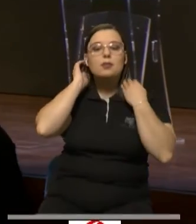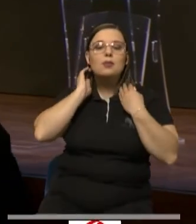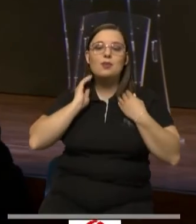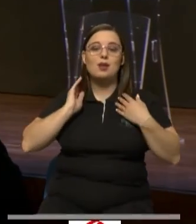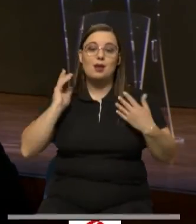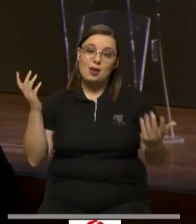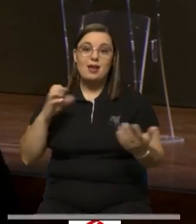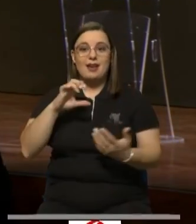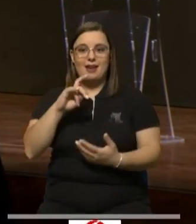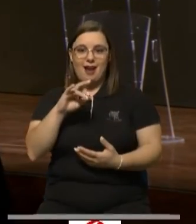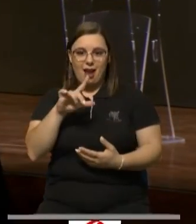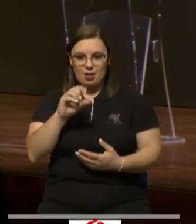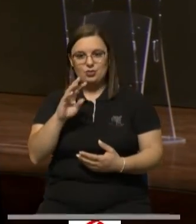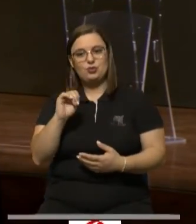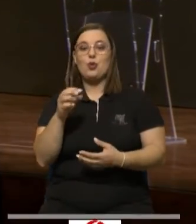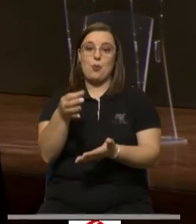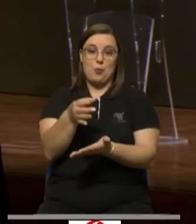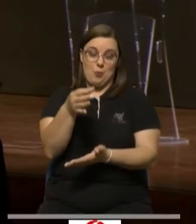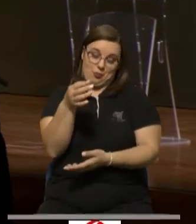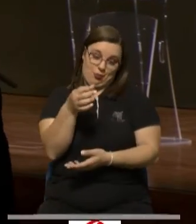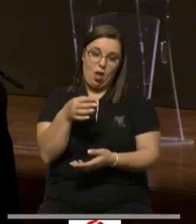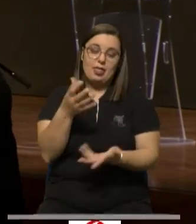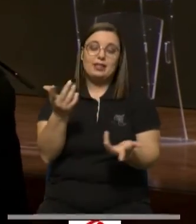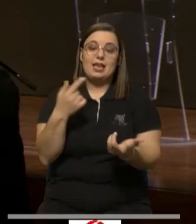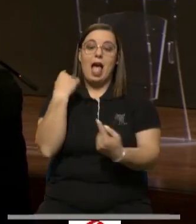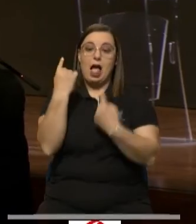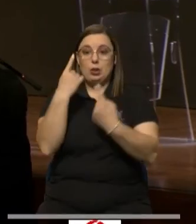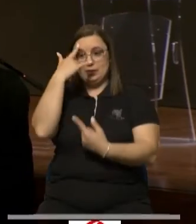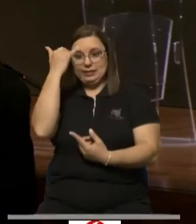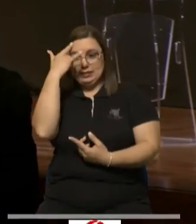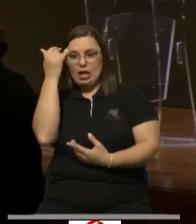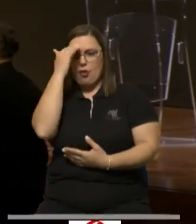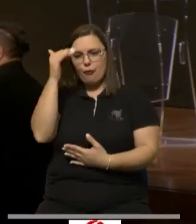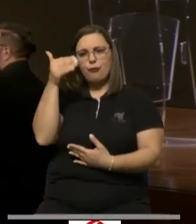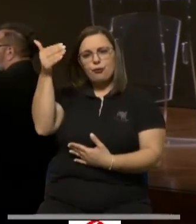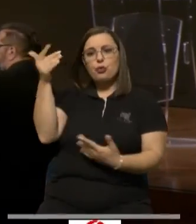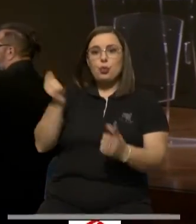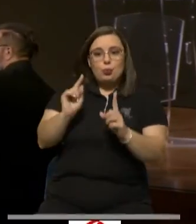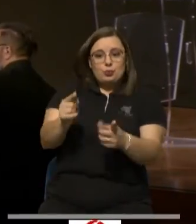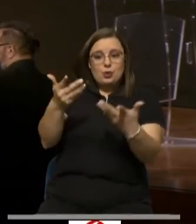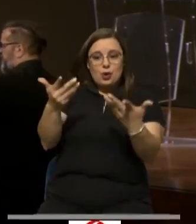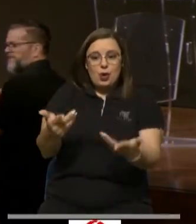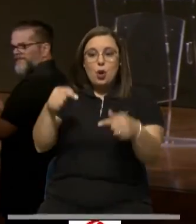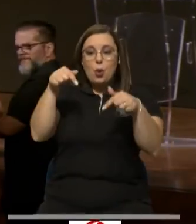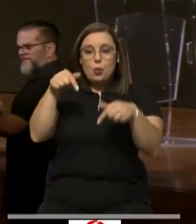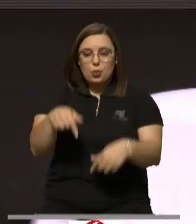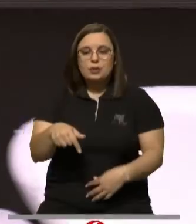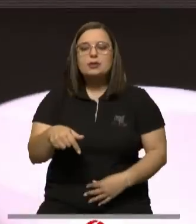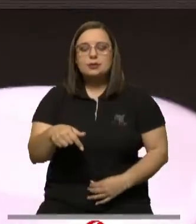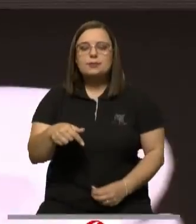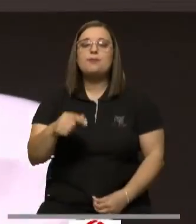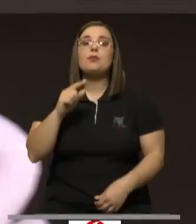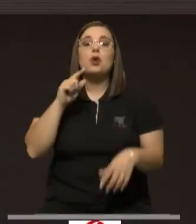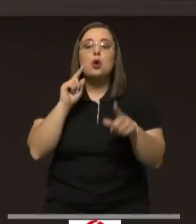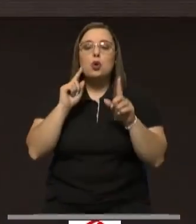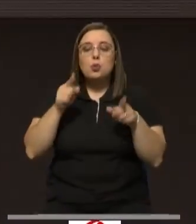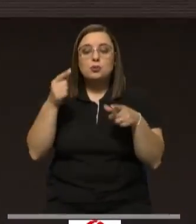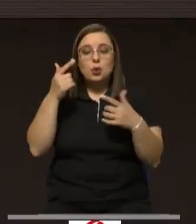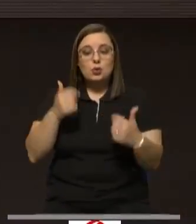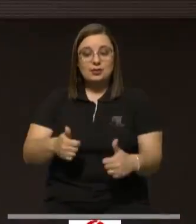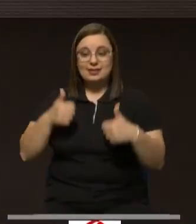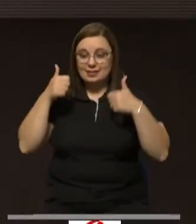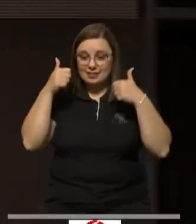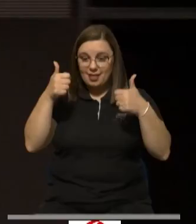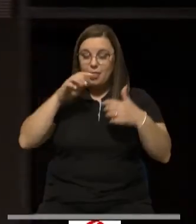Moedas, ficamos aqui com algumas das ideias de que o futuro já começou hoje, já começou numa